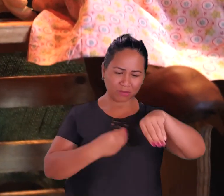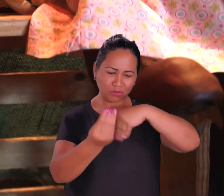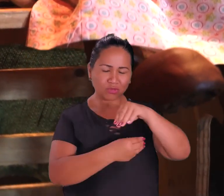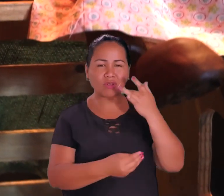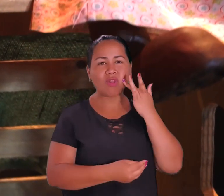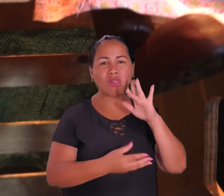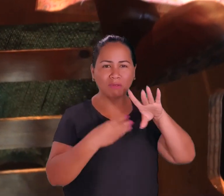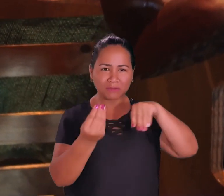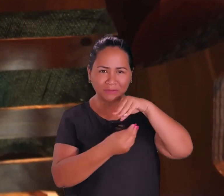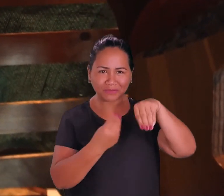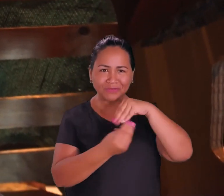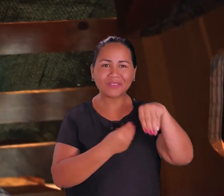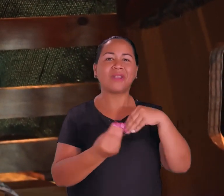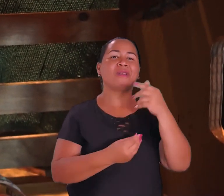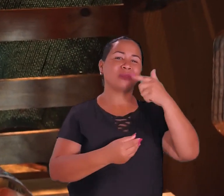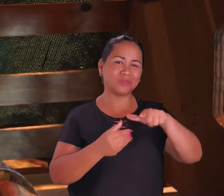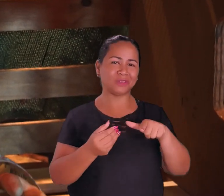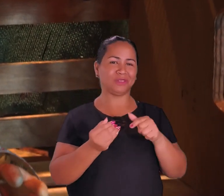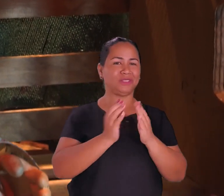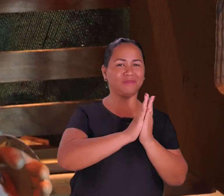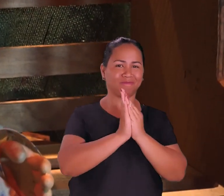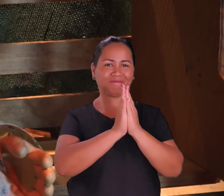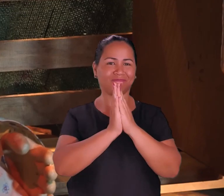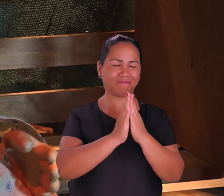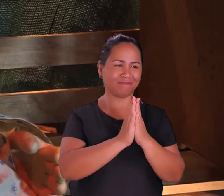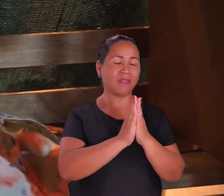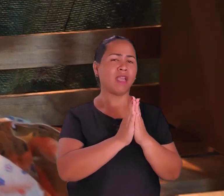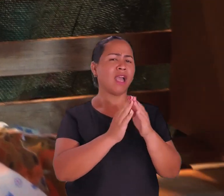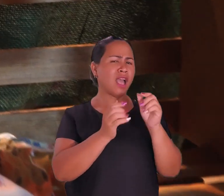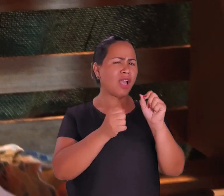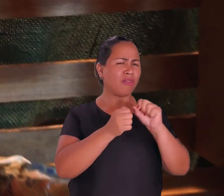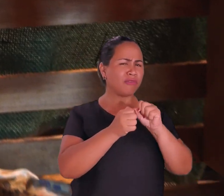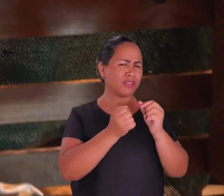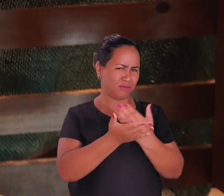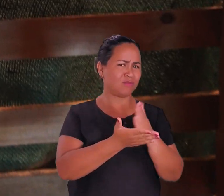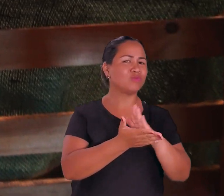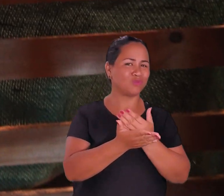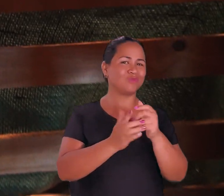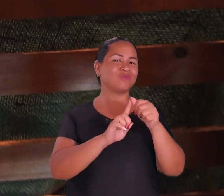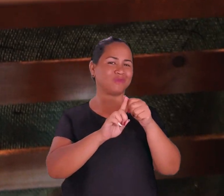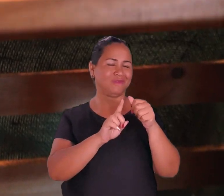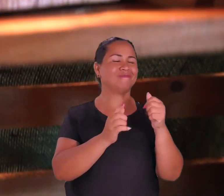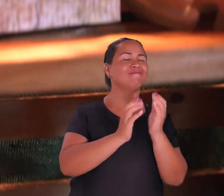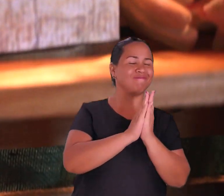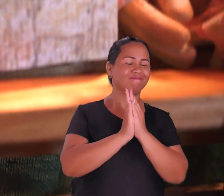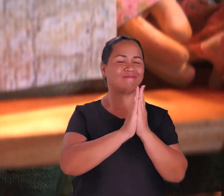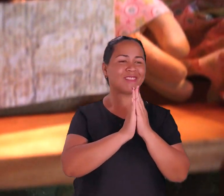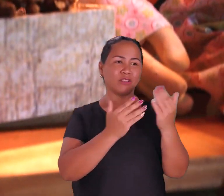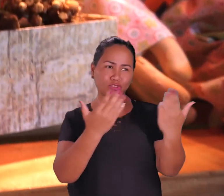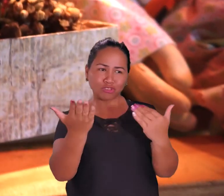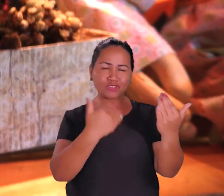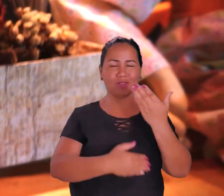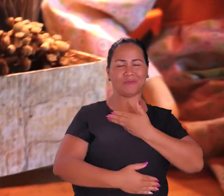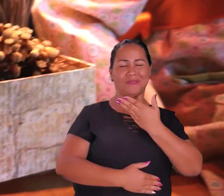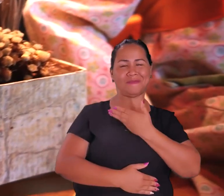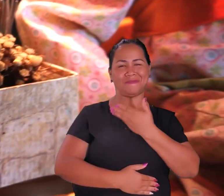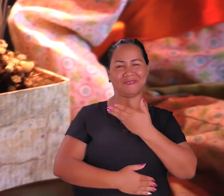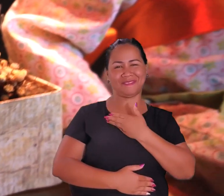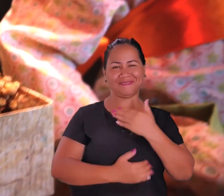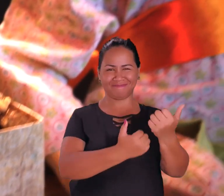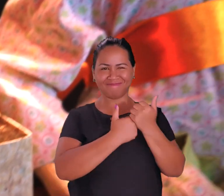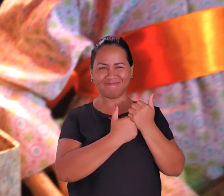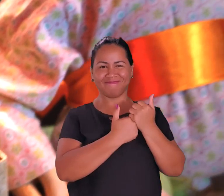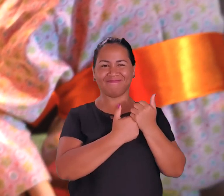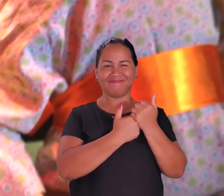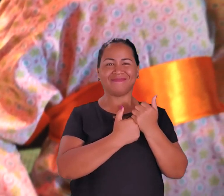conseguia modelar. Eu fiz alguns bonecos e chamei alguns amigos meus da rua mesmo para a gente fazer uma apresentação no dia do meu aniversário. Funcionou aquele dia,